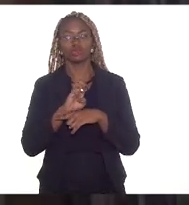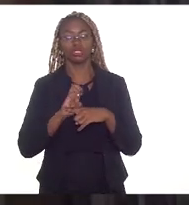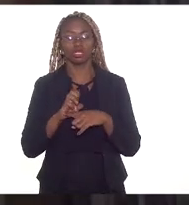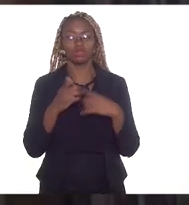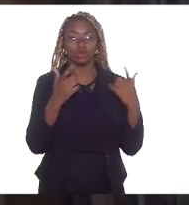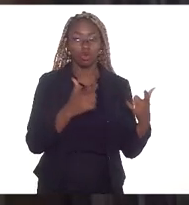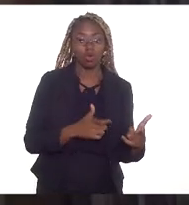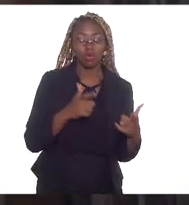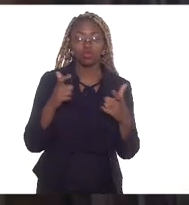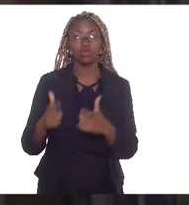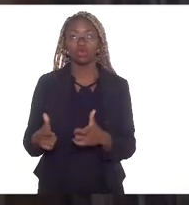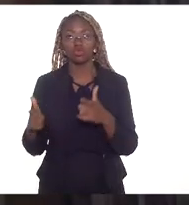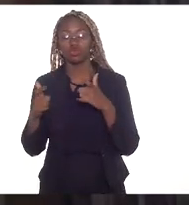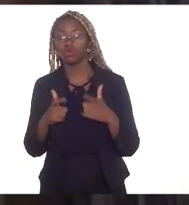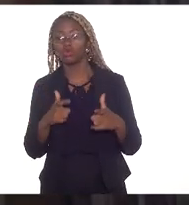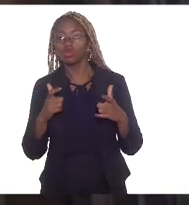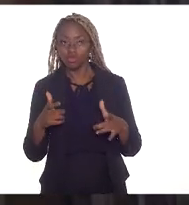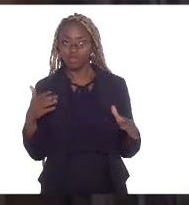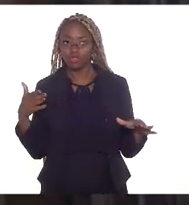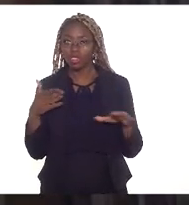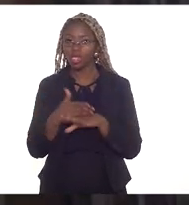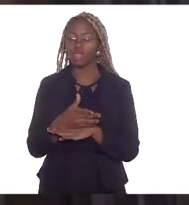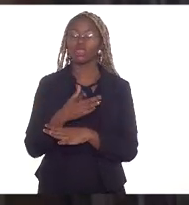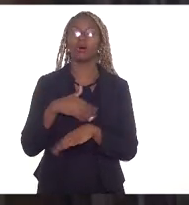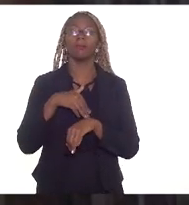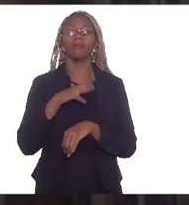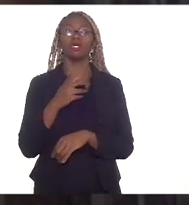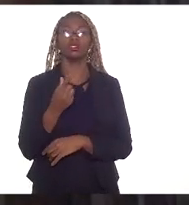se prevê que vai entrar mais recursos